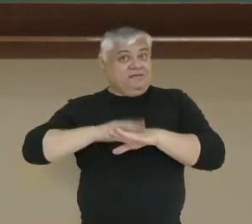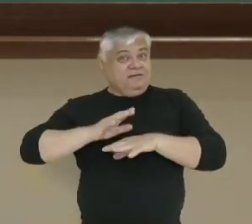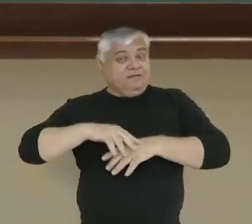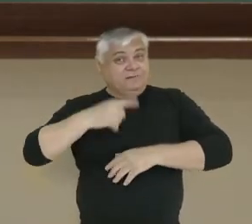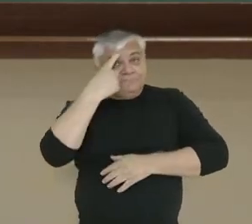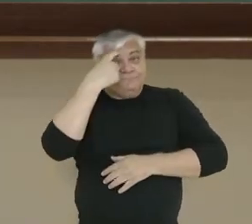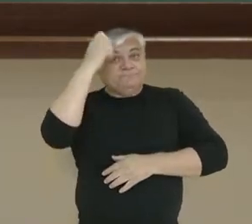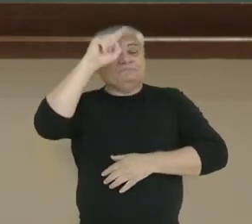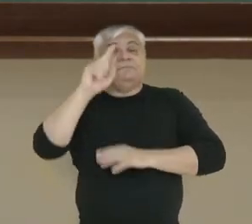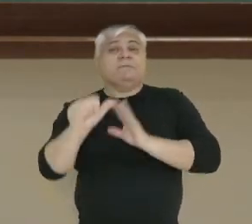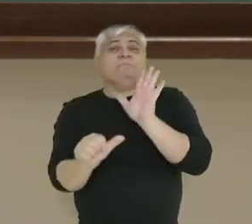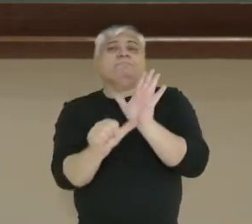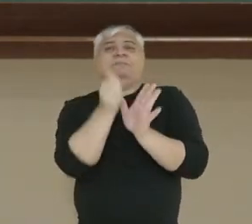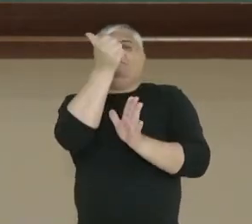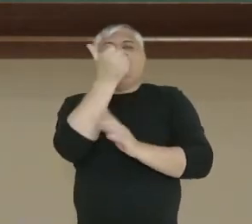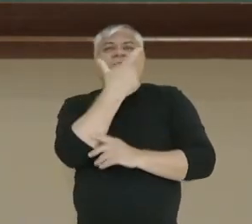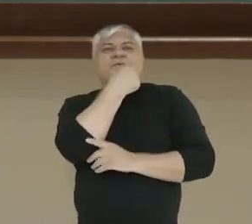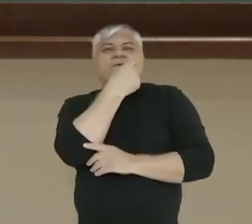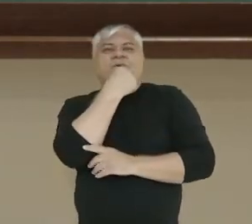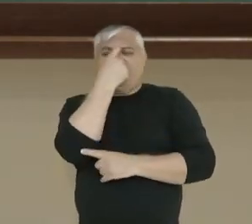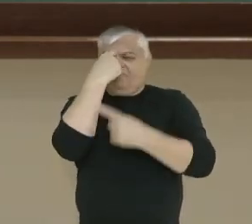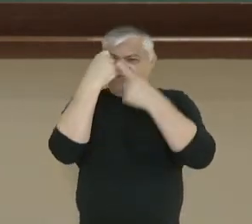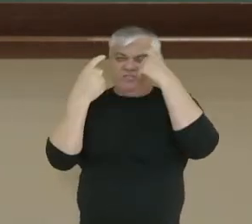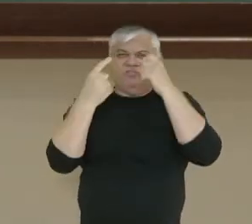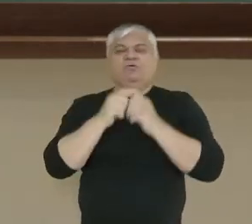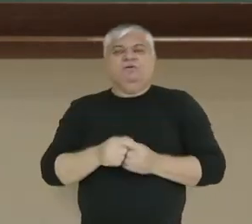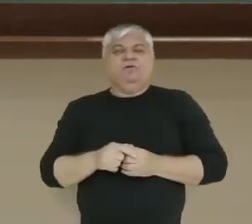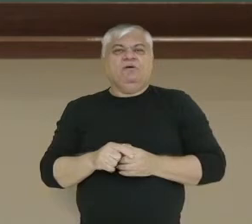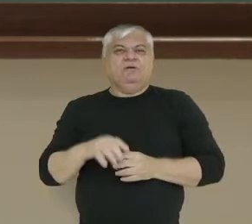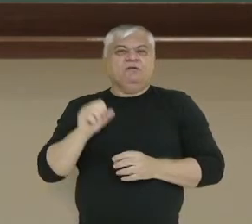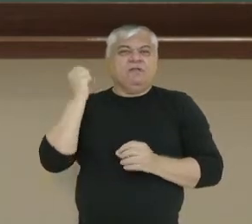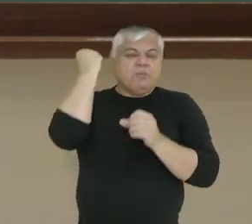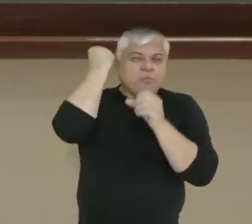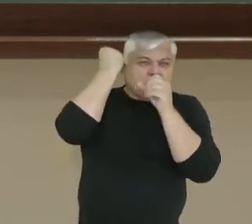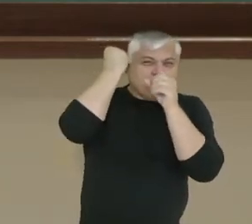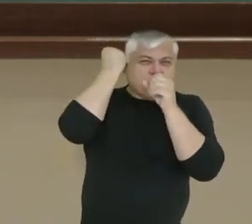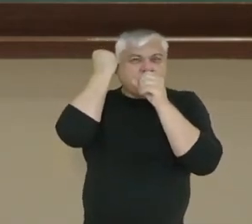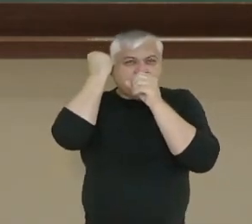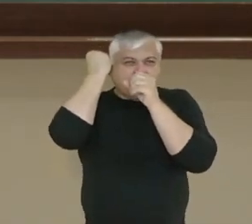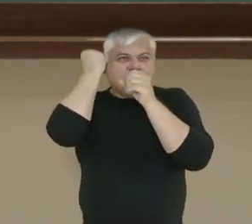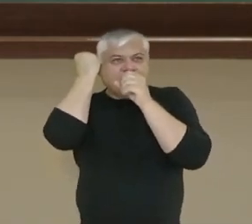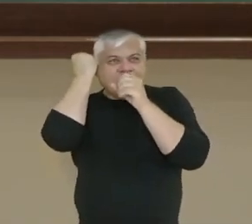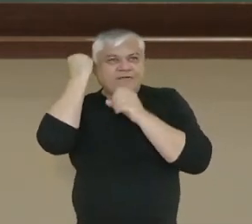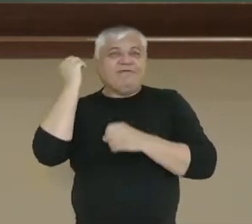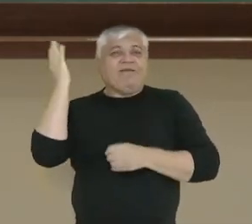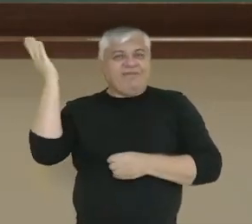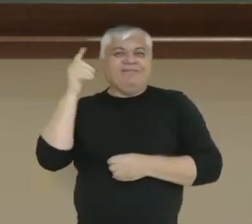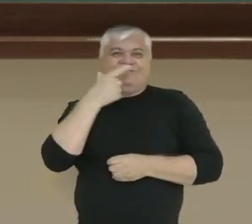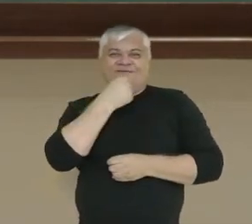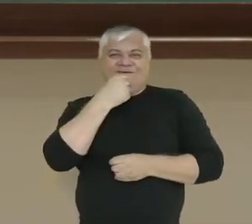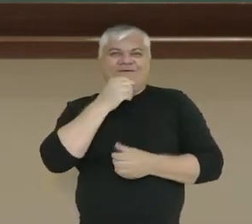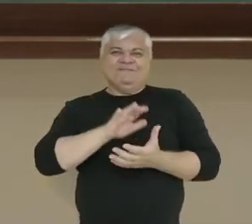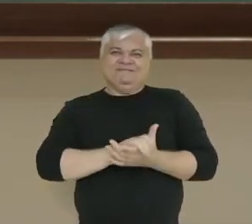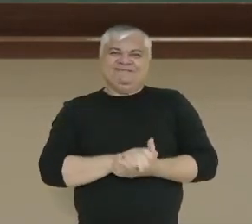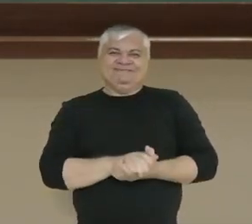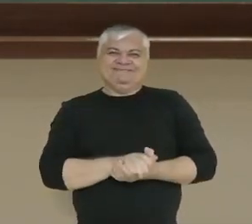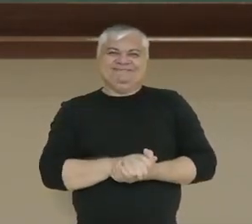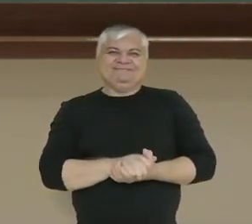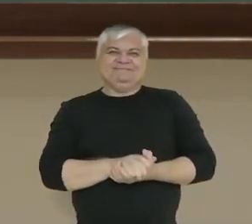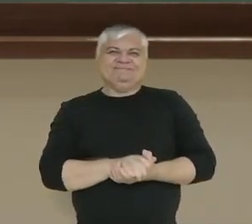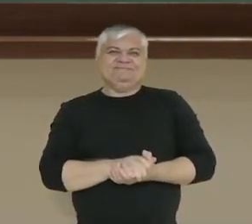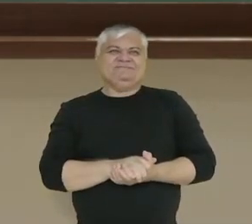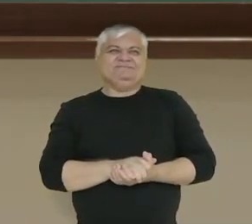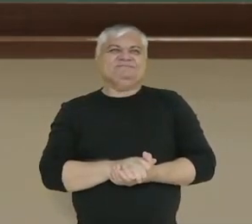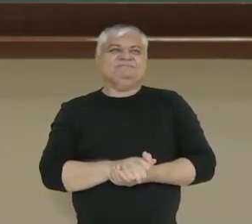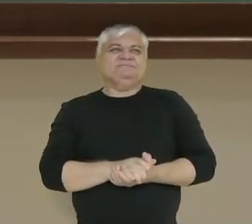ele foi o primeiro, né? O primeiro inventor, então, do telefone. Aqui a gente tem uma fotografia de Giuseppe.